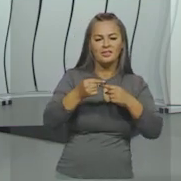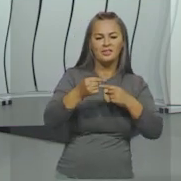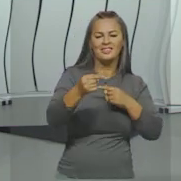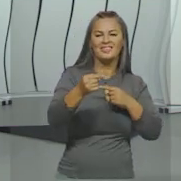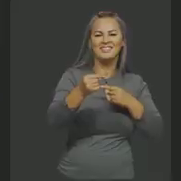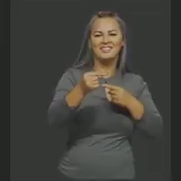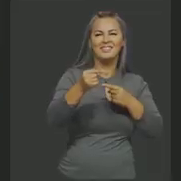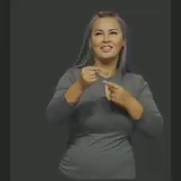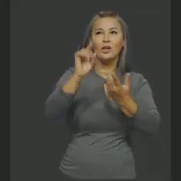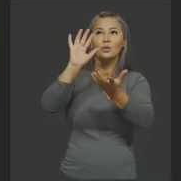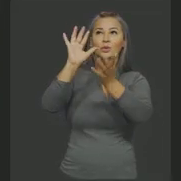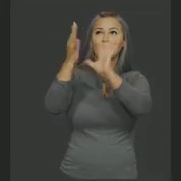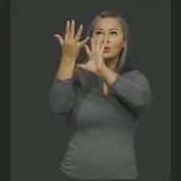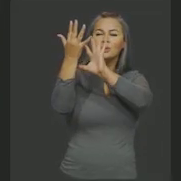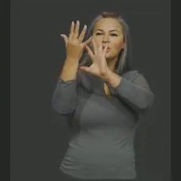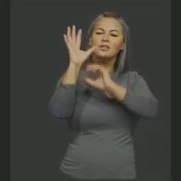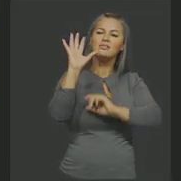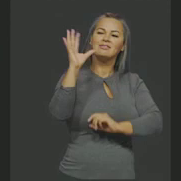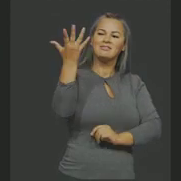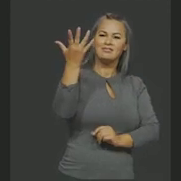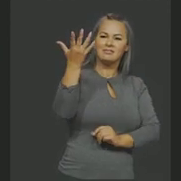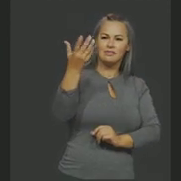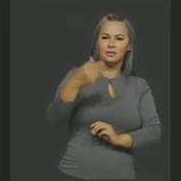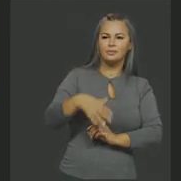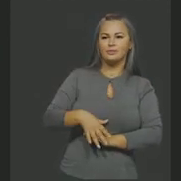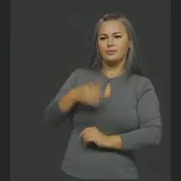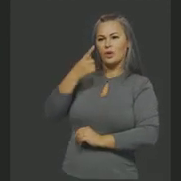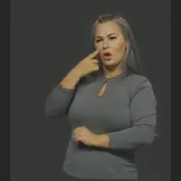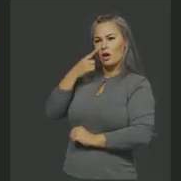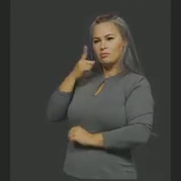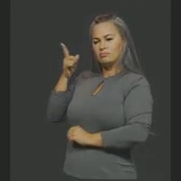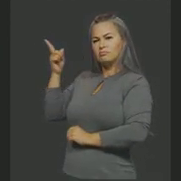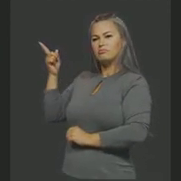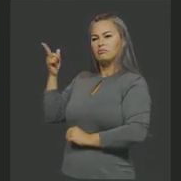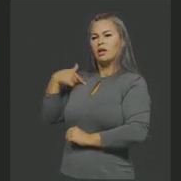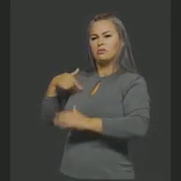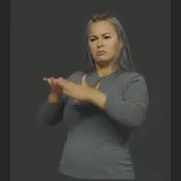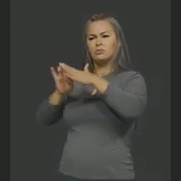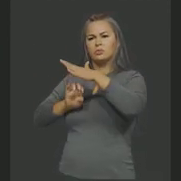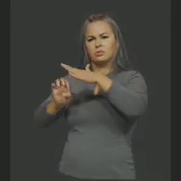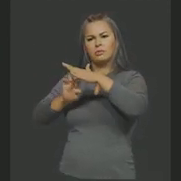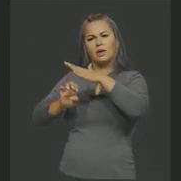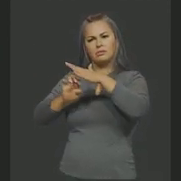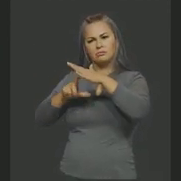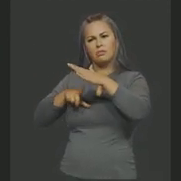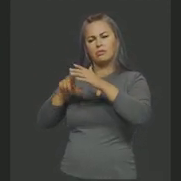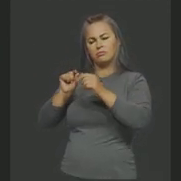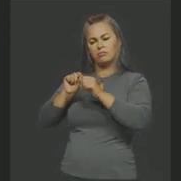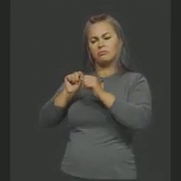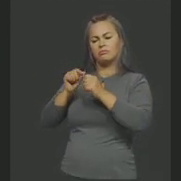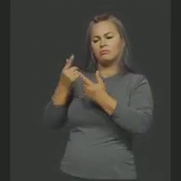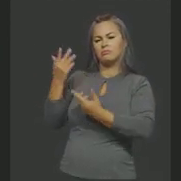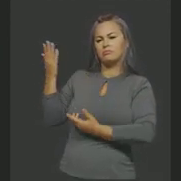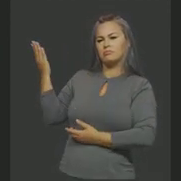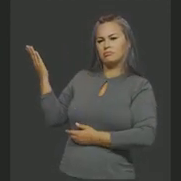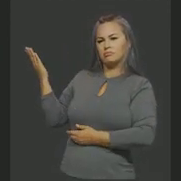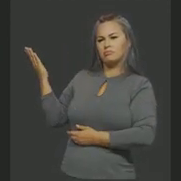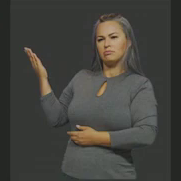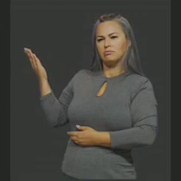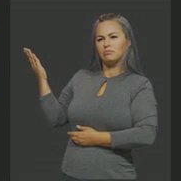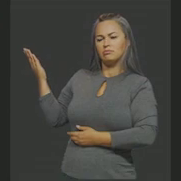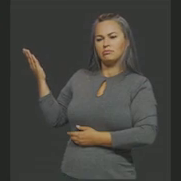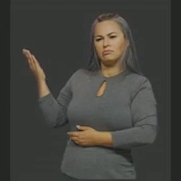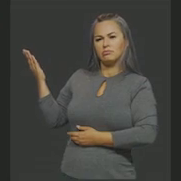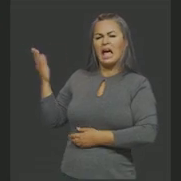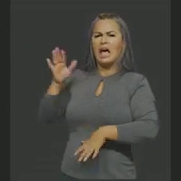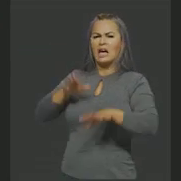Está aqui uma imagem aqui, de uma estação meteorológica lá do Espírito Santo. Só para você ter uma ideia, talvez você viajando